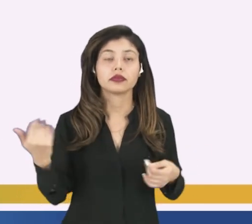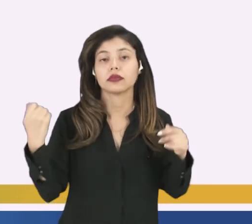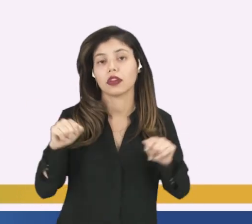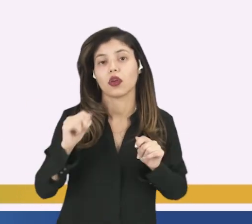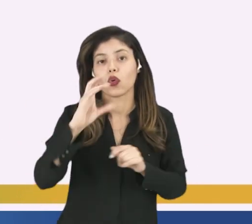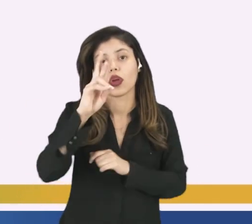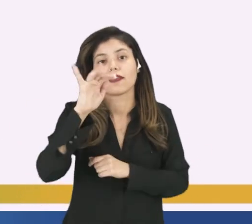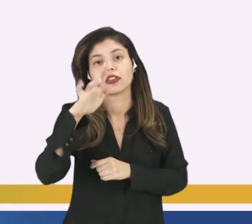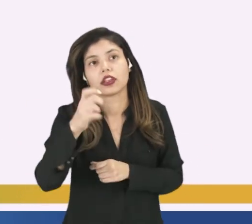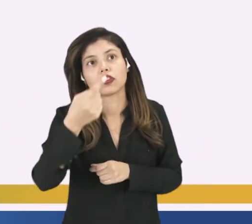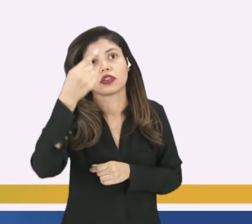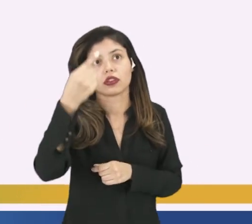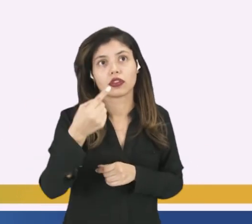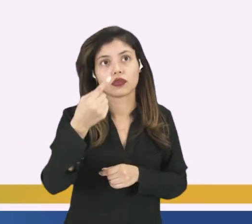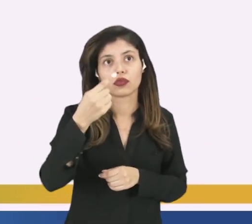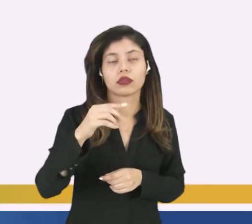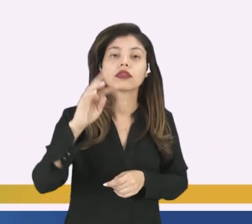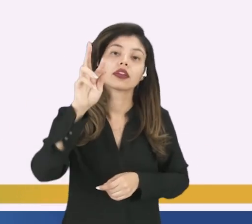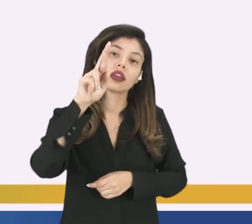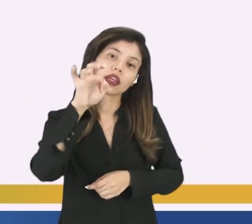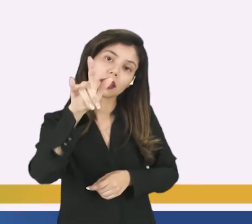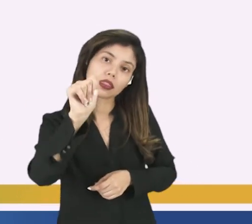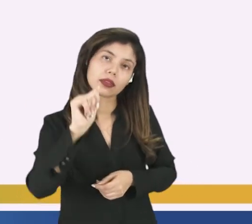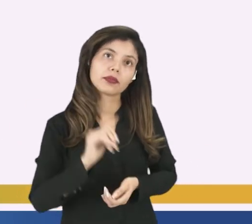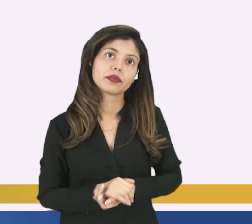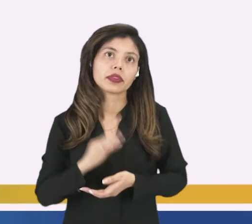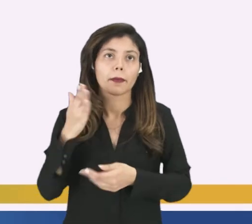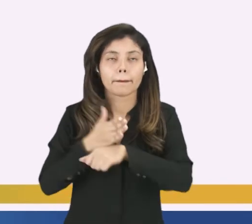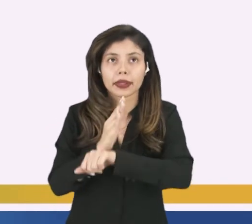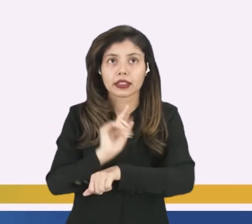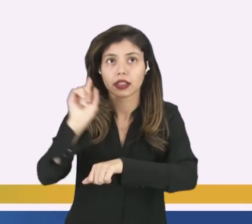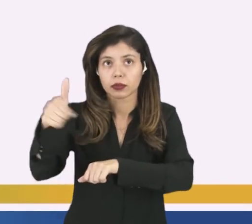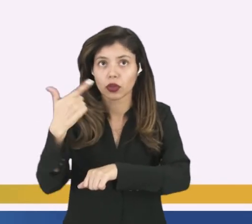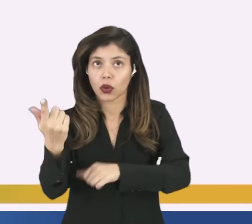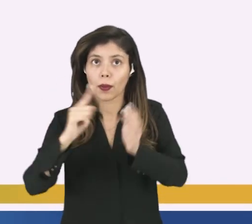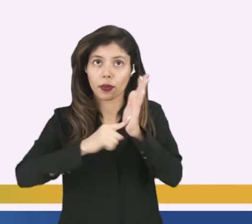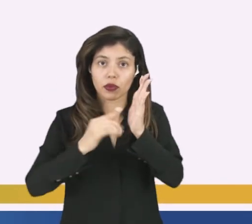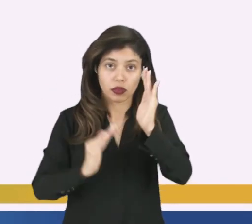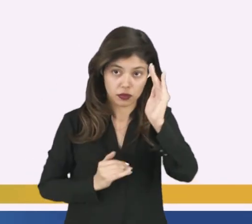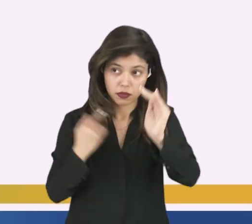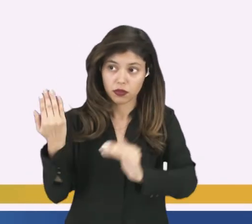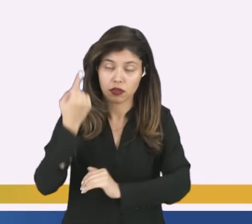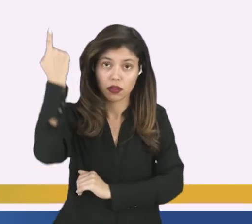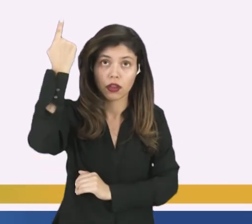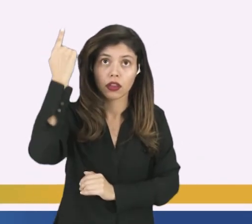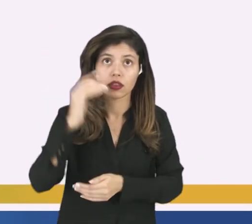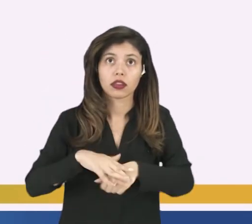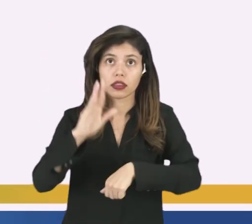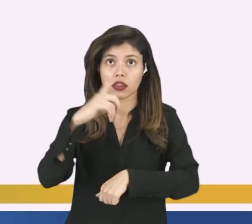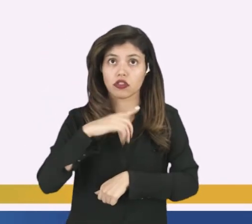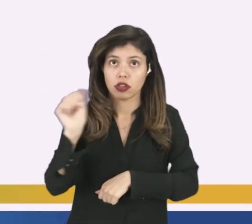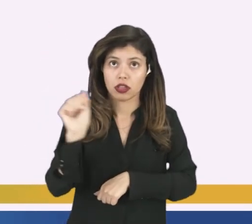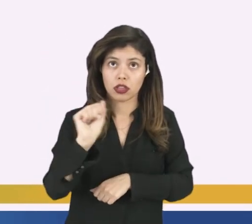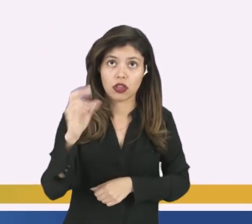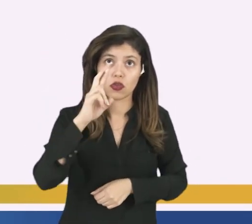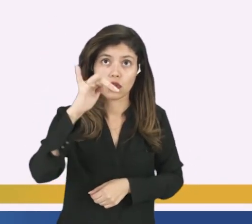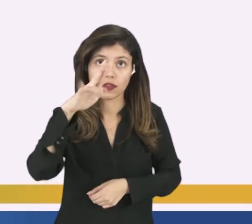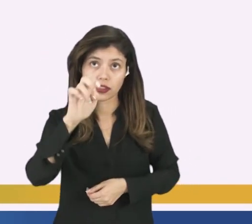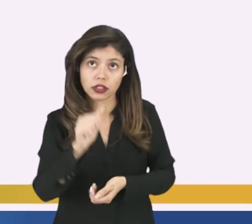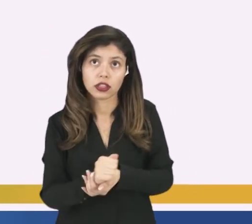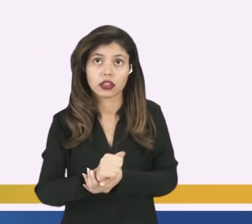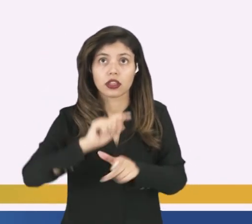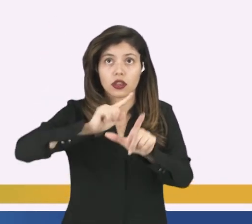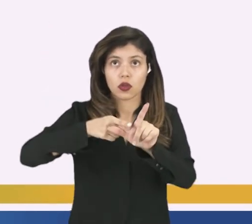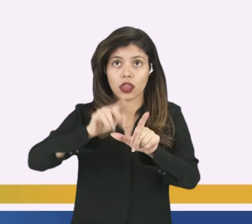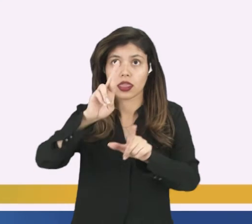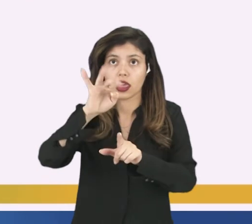é 2. Então, eu tenho o coeficiente angular da reta. Para passar pelo ponto de altura máxima da trajetória de A,